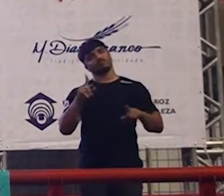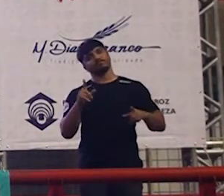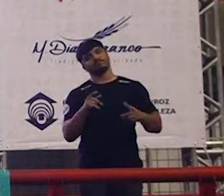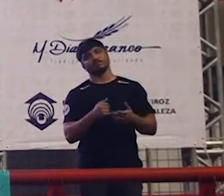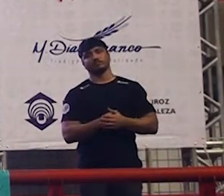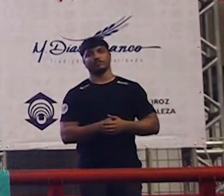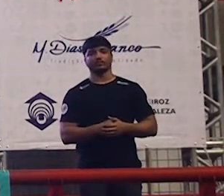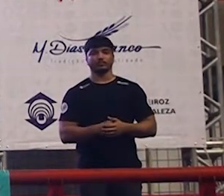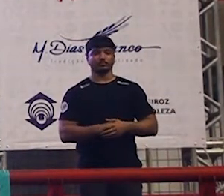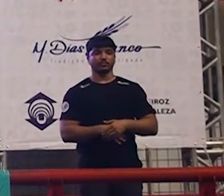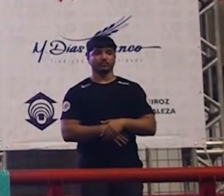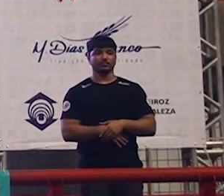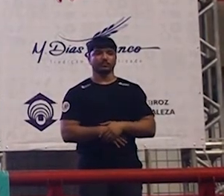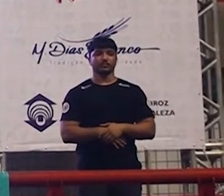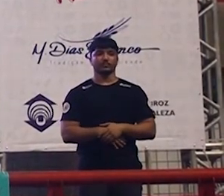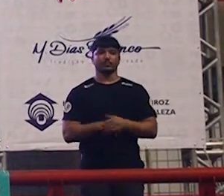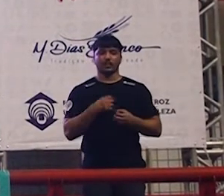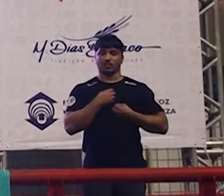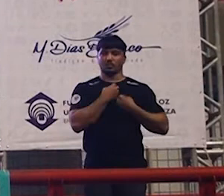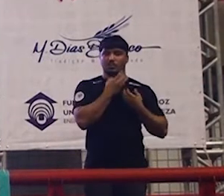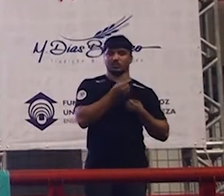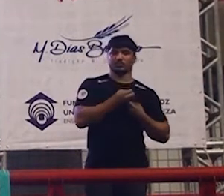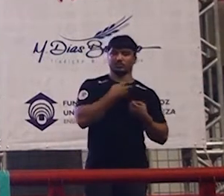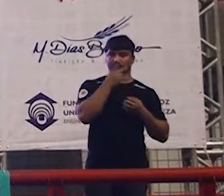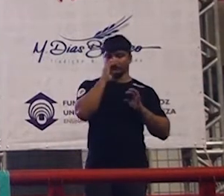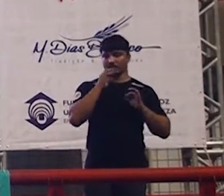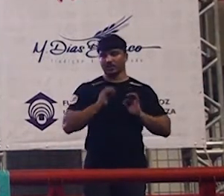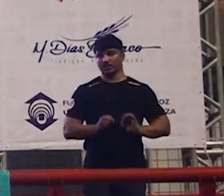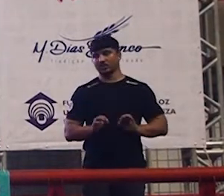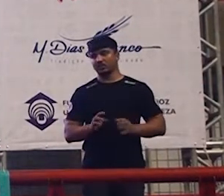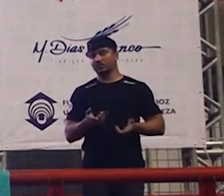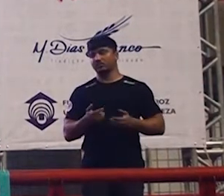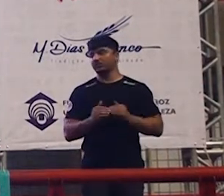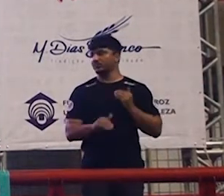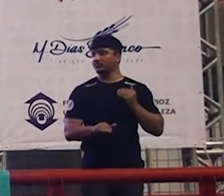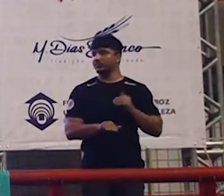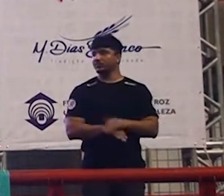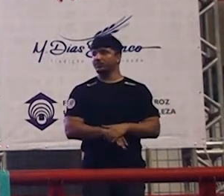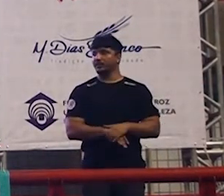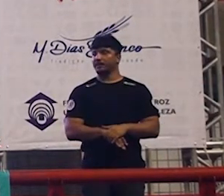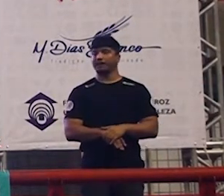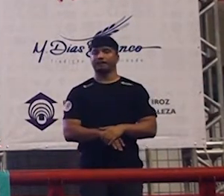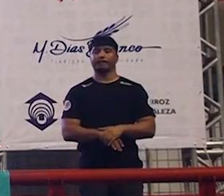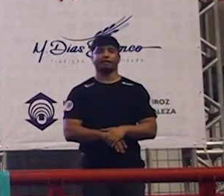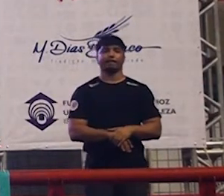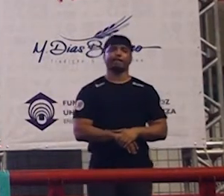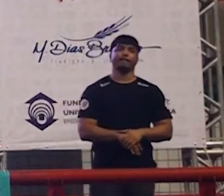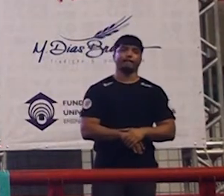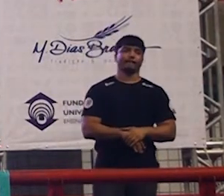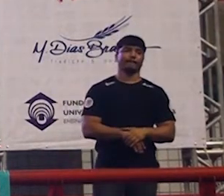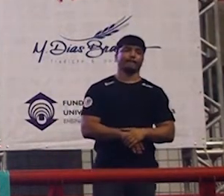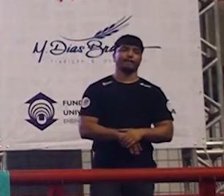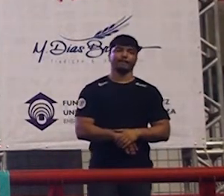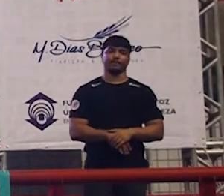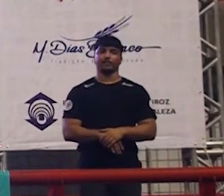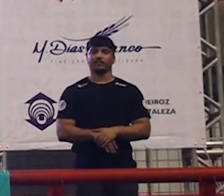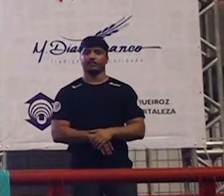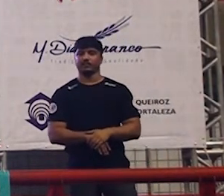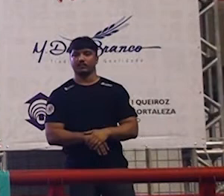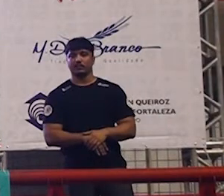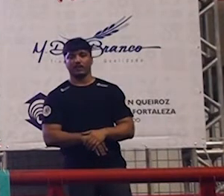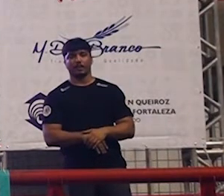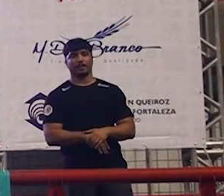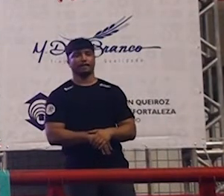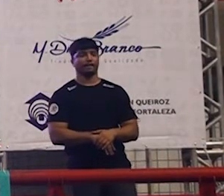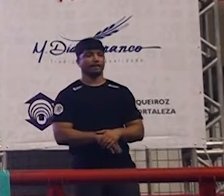porque demonstra a necessidade de uma postura radical, discordo. Próxima, tirinha da Mafalda, bem